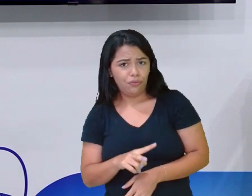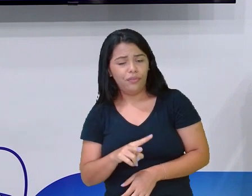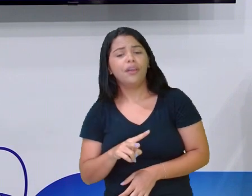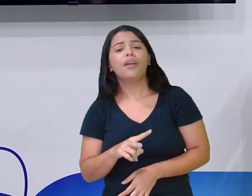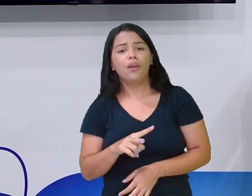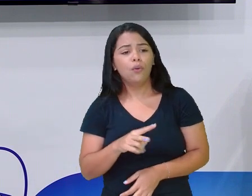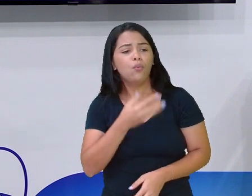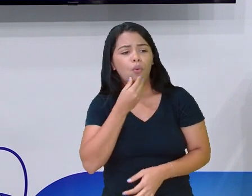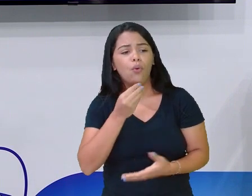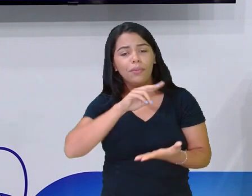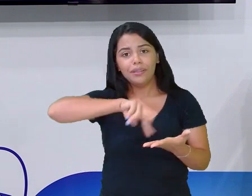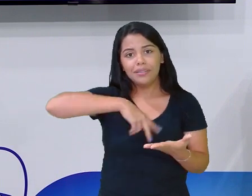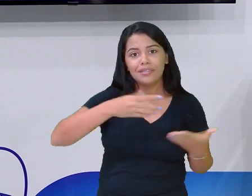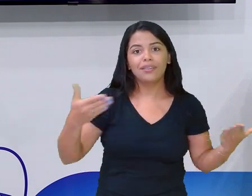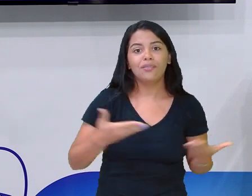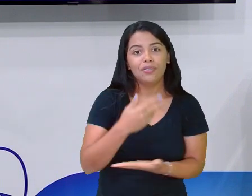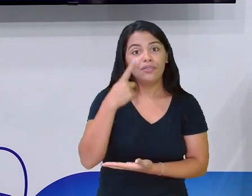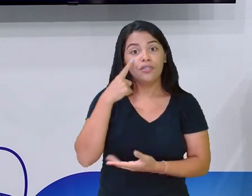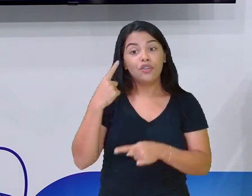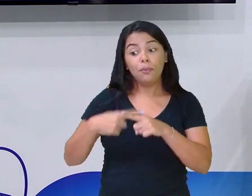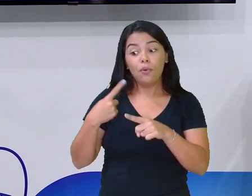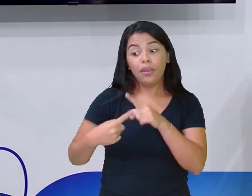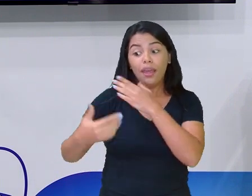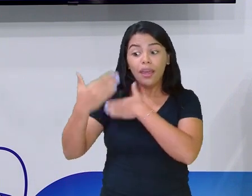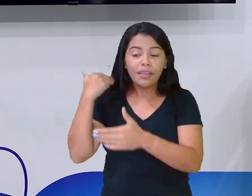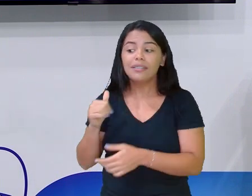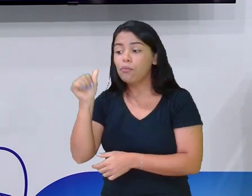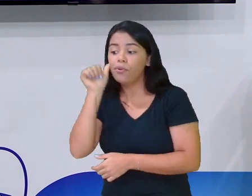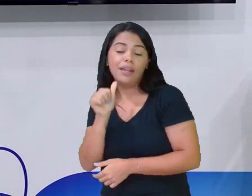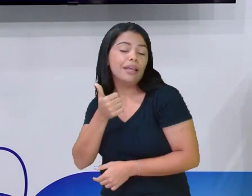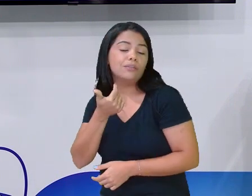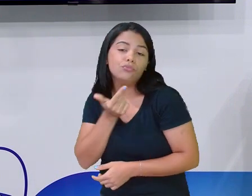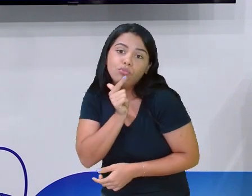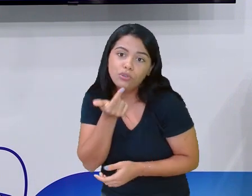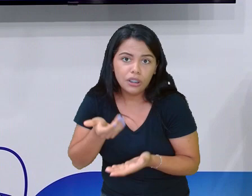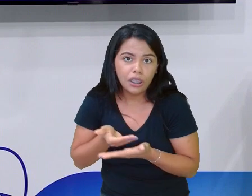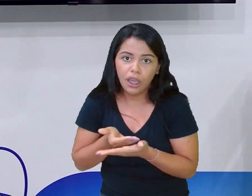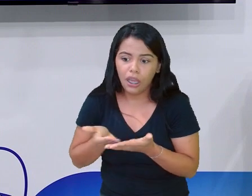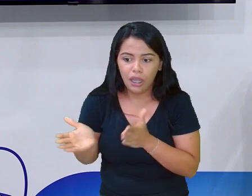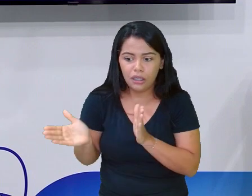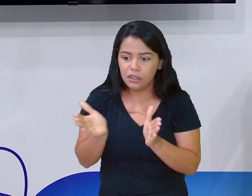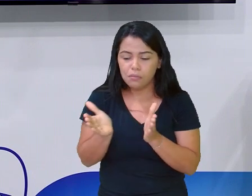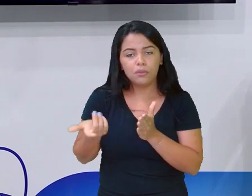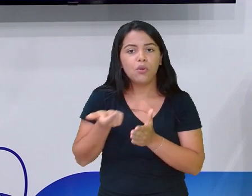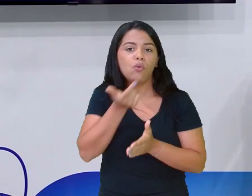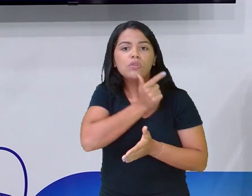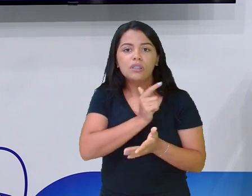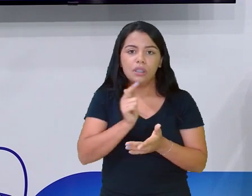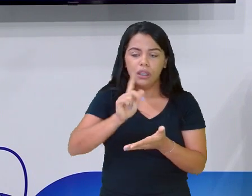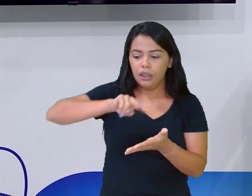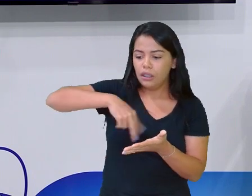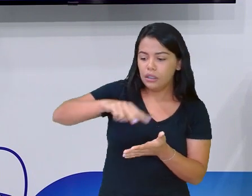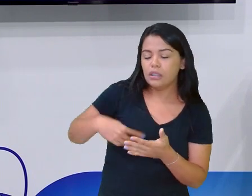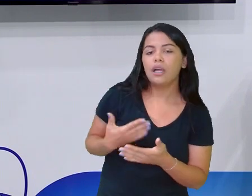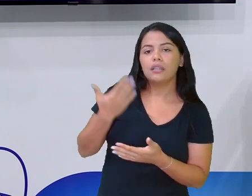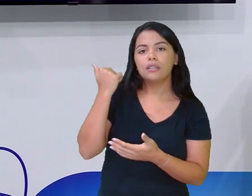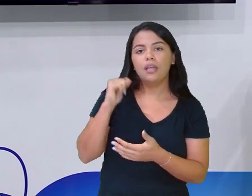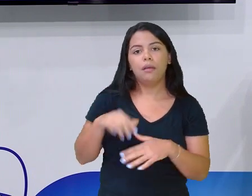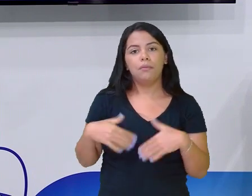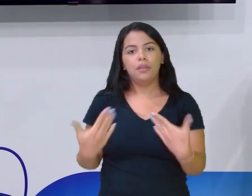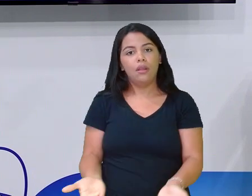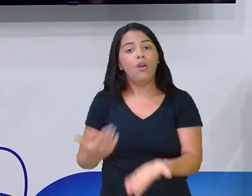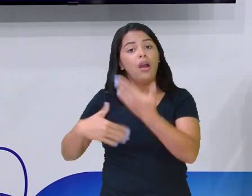as mulheres não tinham esse espaço. A gente viu numa das aulas do teatro que só as